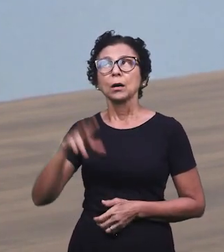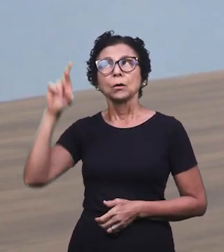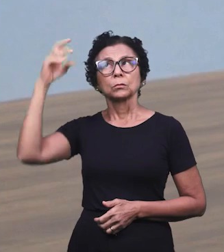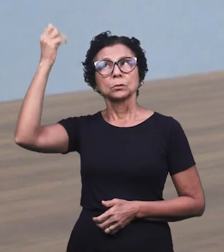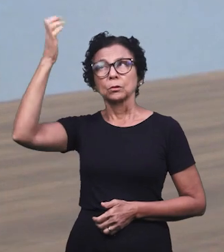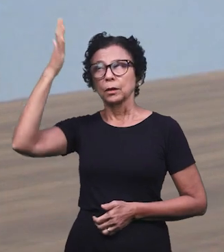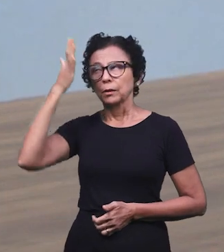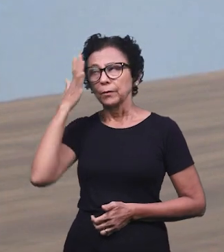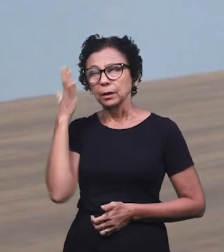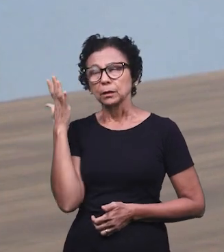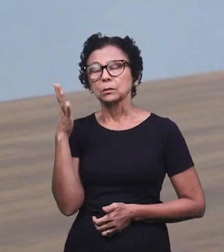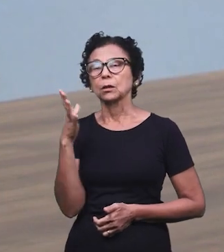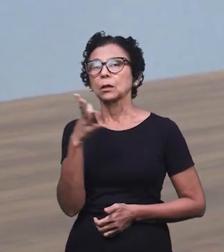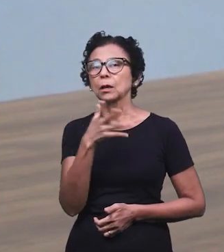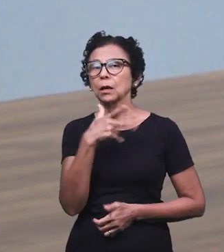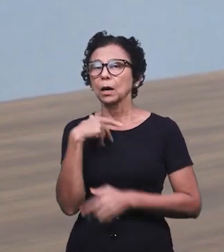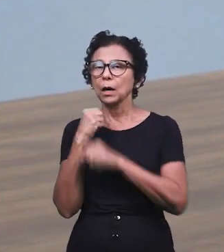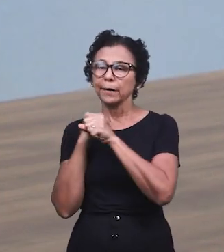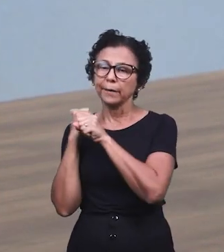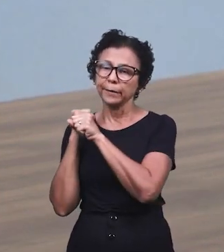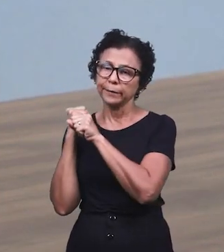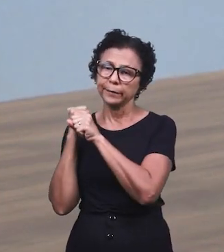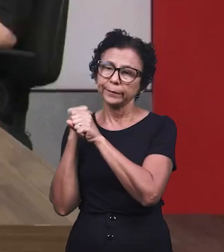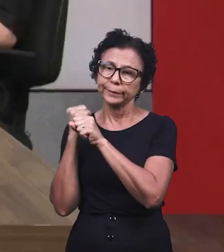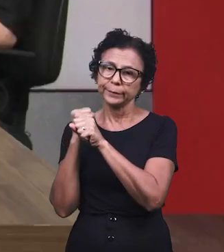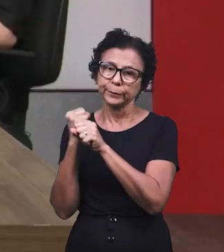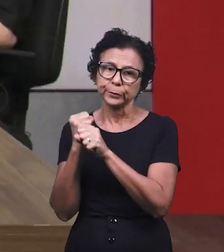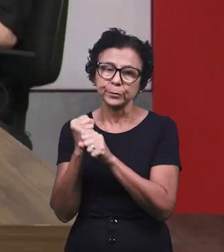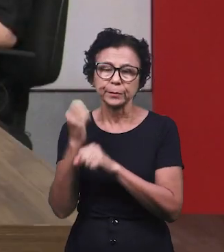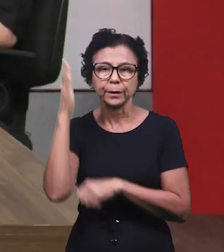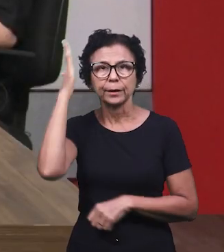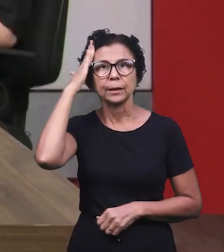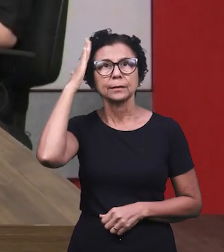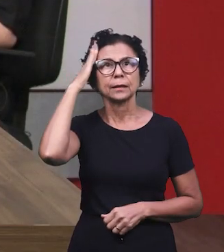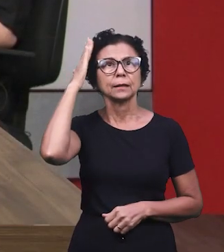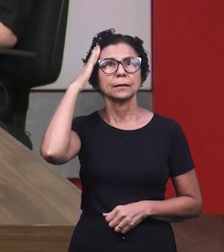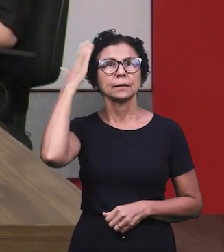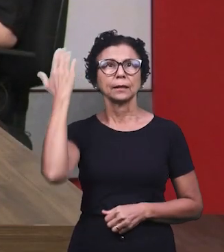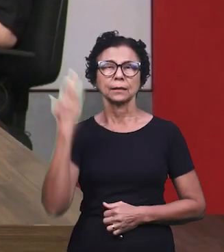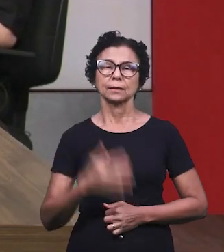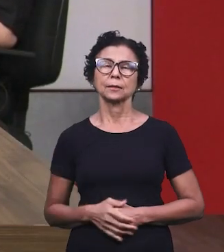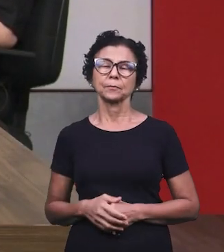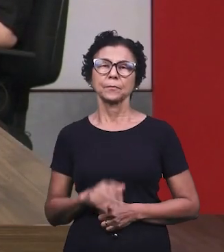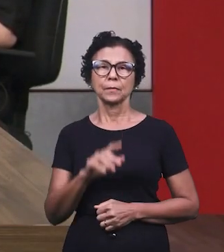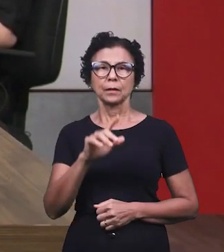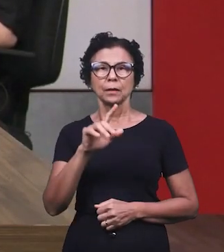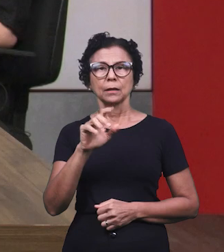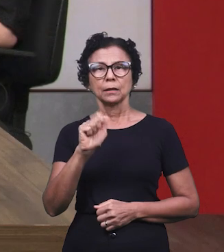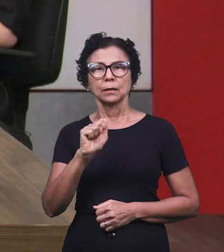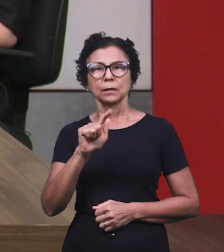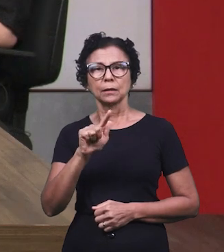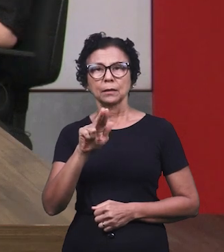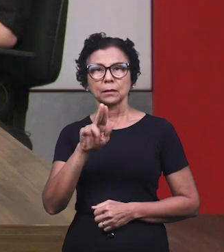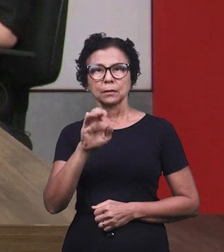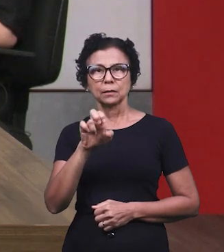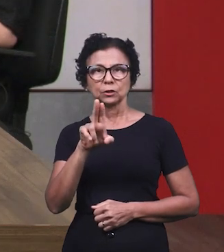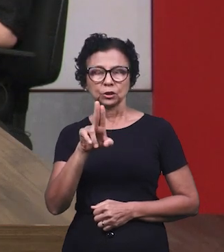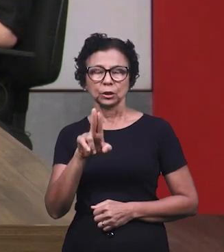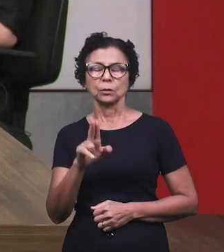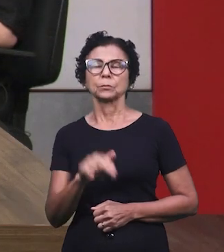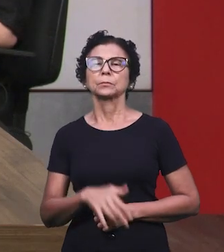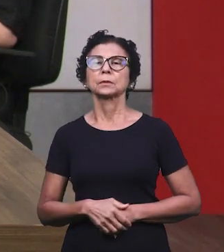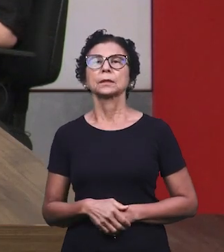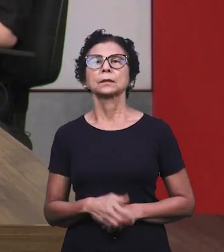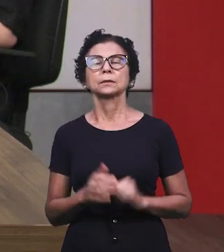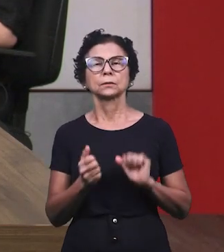interpretava errado. A gente vai trazer Até o aqui. Senhor mostrar o que E é é. um louvor que está na palavra, Tá né? É na um texto palavra. que está na palavra também. E isso é maravilhoso demais,